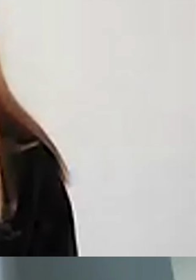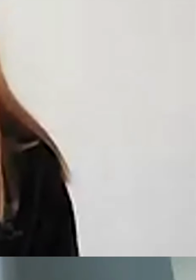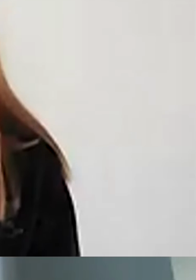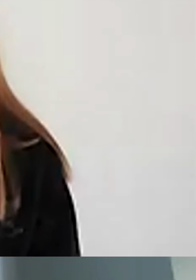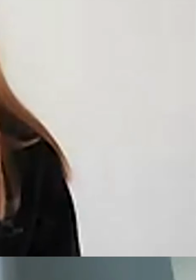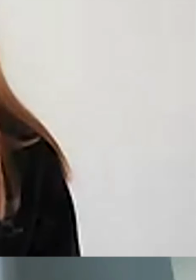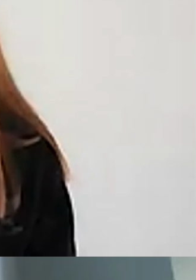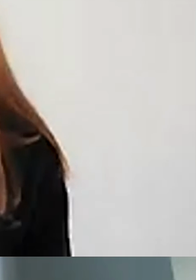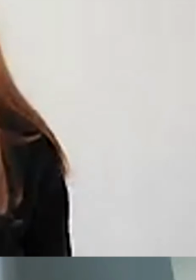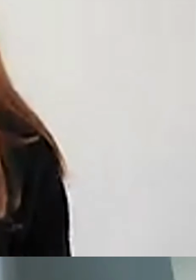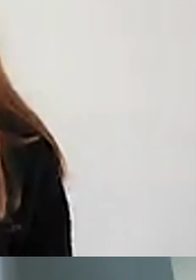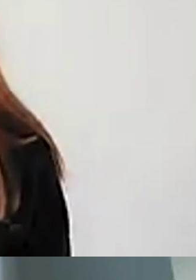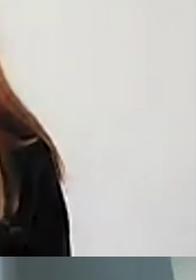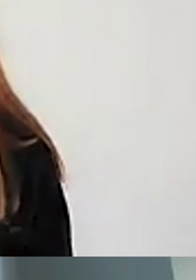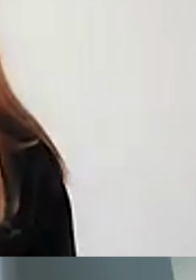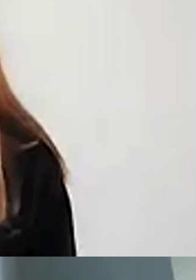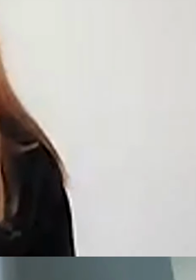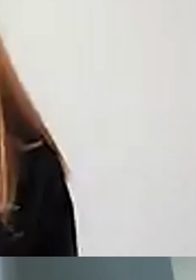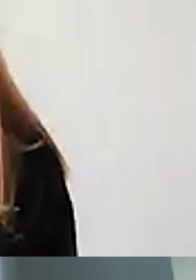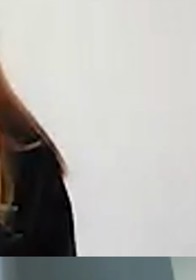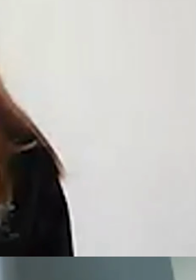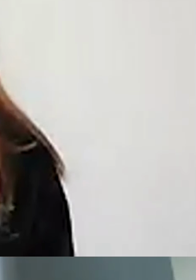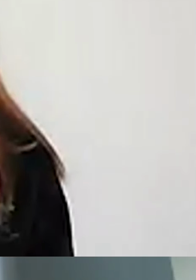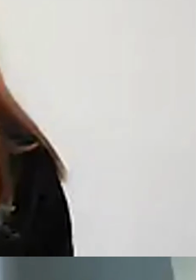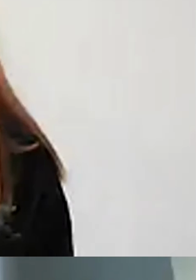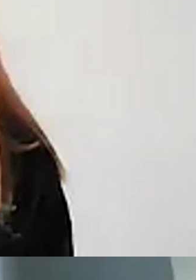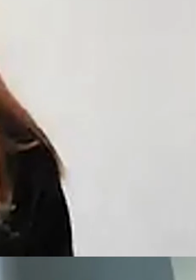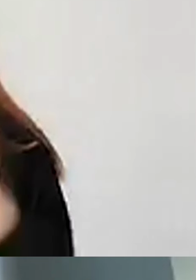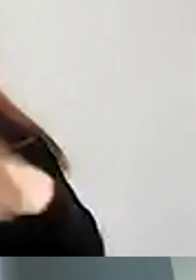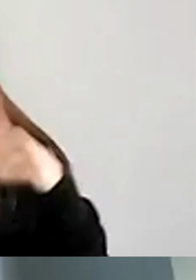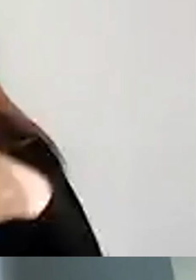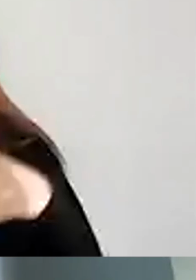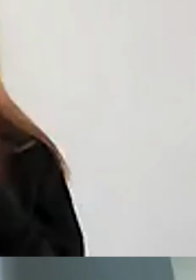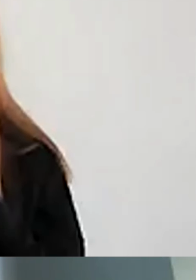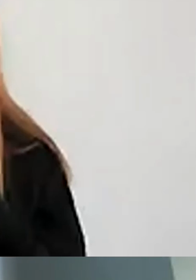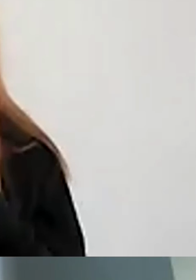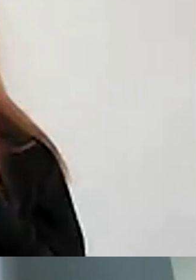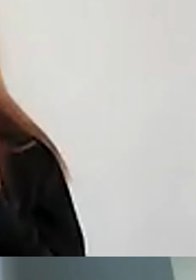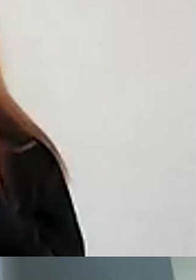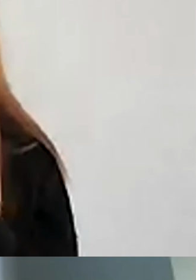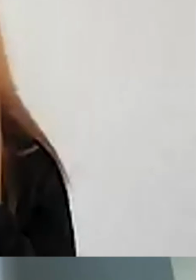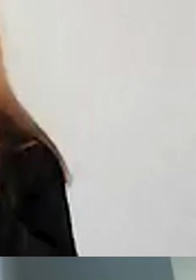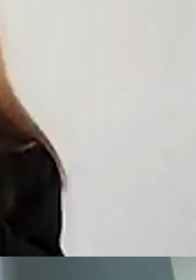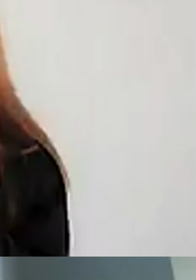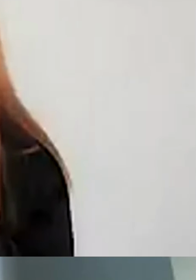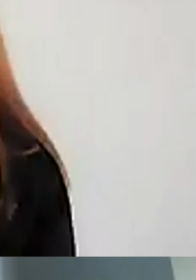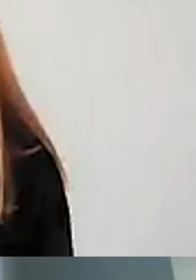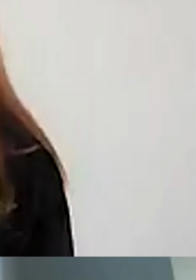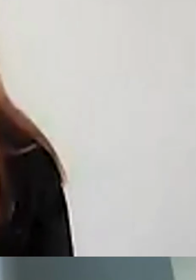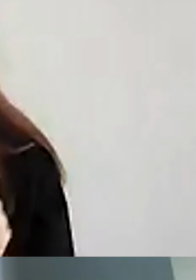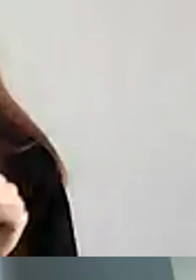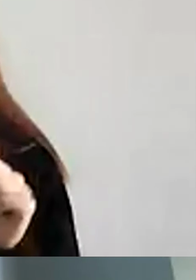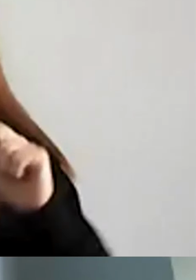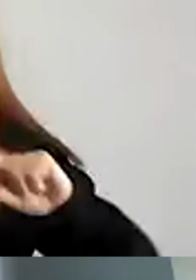neste departamento, sido também um importante membro no acompanhamento do posicionamento de Portugal nas